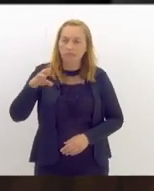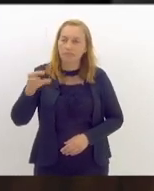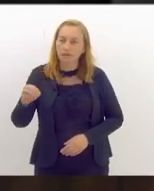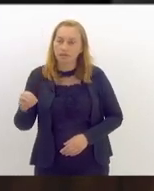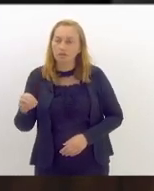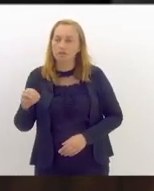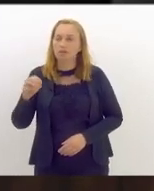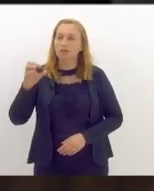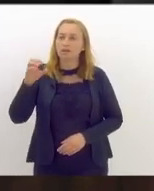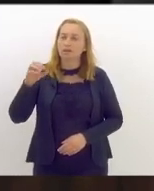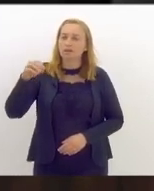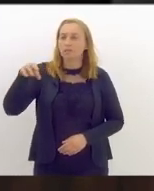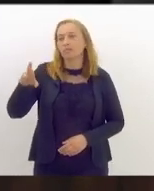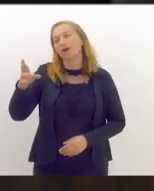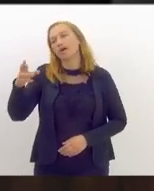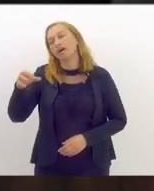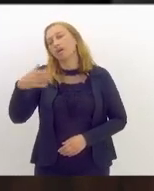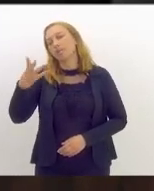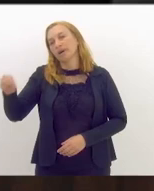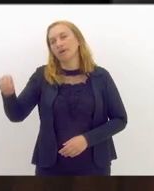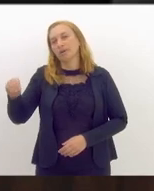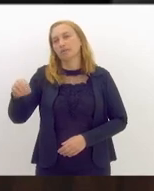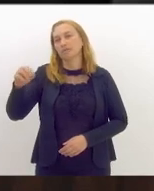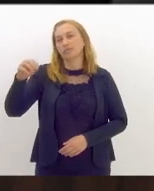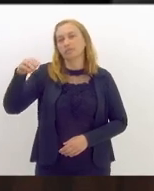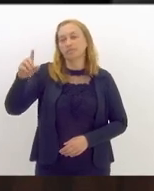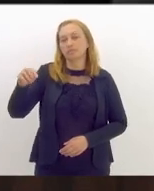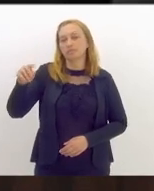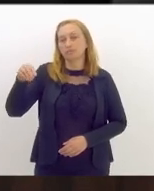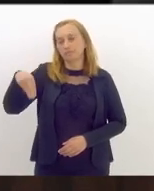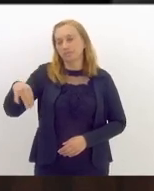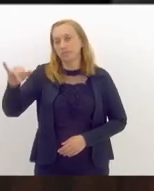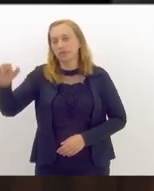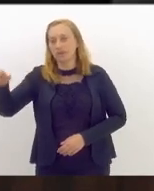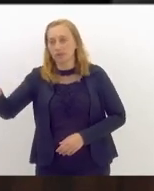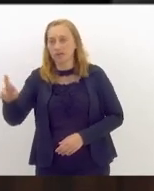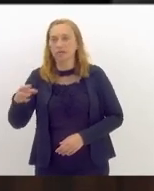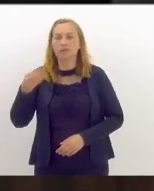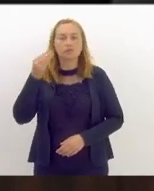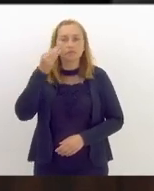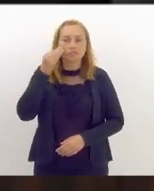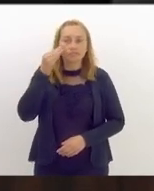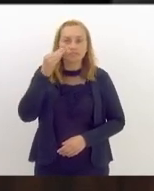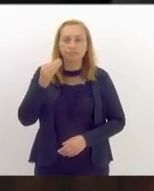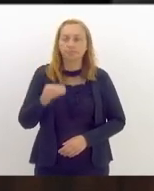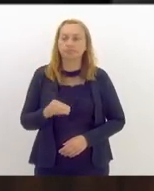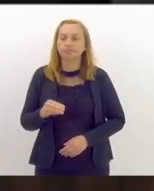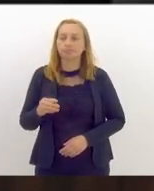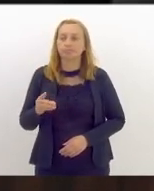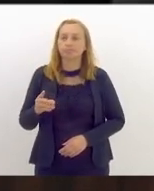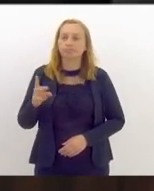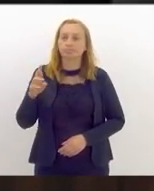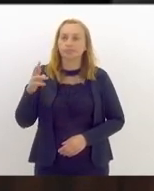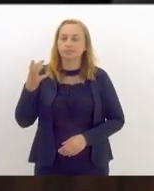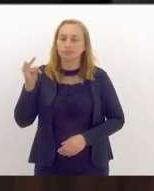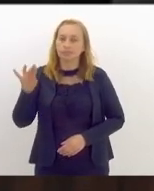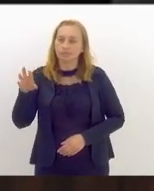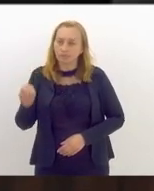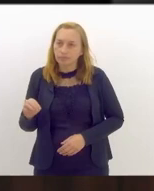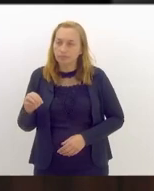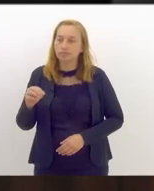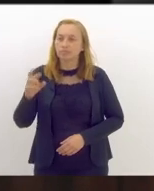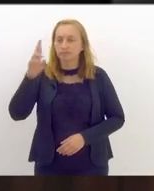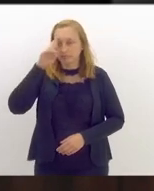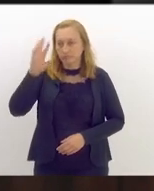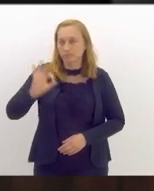Deputado Marcos Abraão Deputado Marcos Miller tá do Max Lemos Deputado Mônica Francisco Deputado Renato Zac a deputado